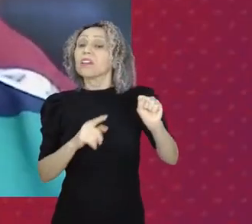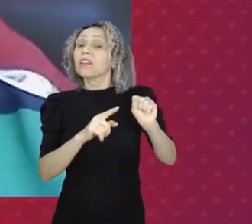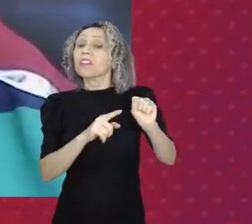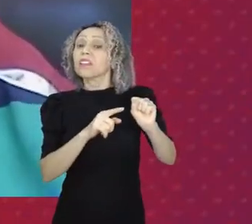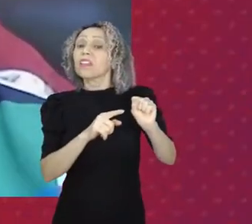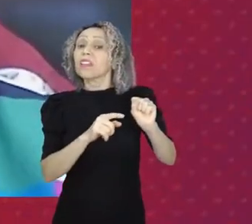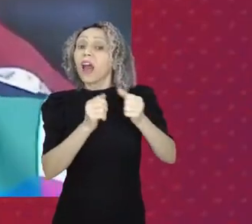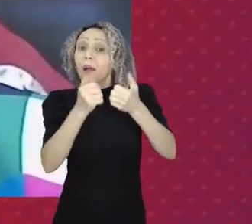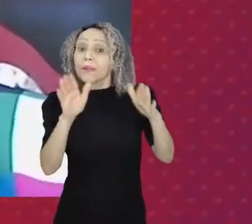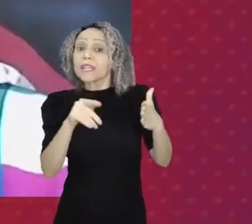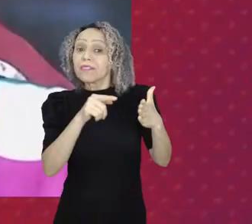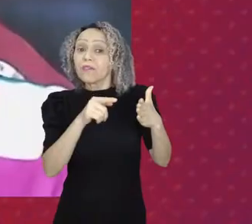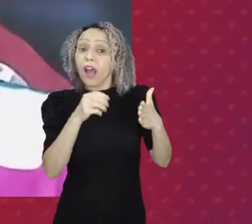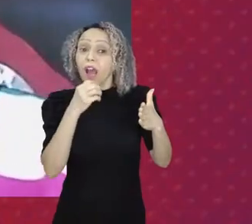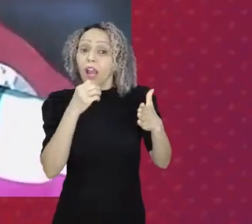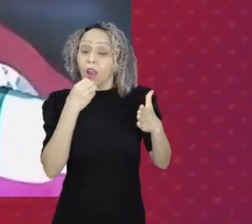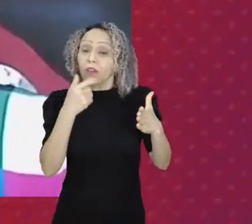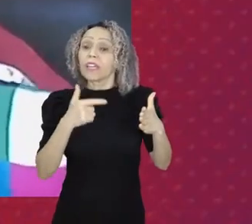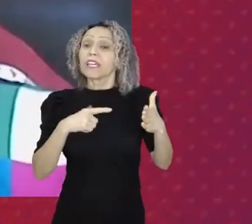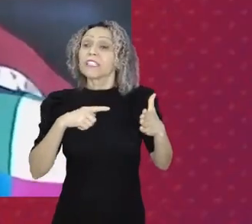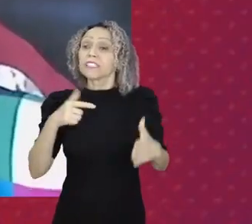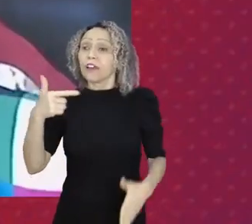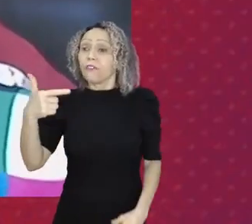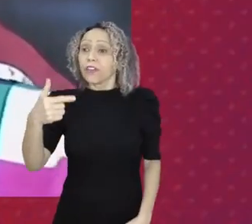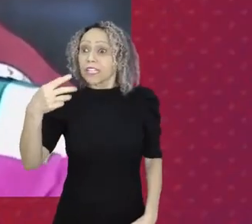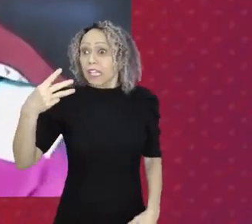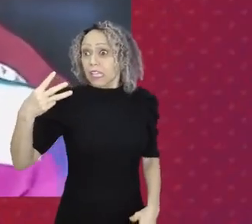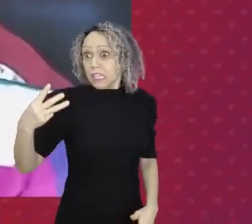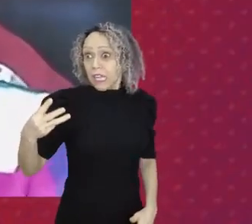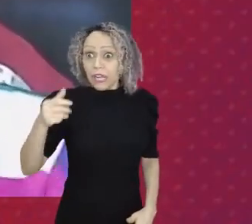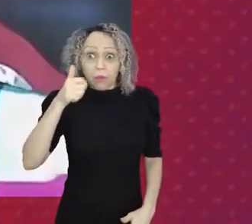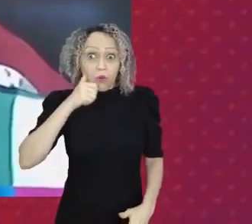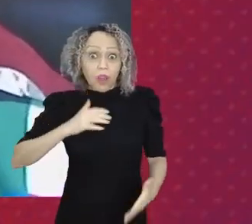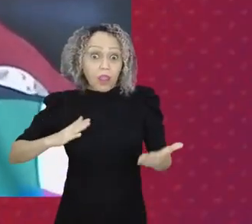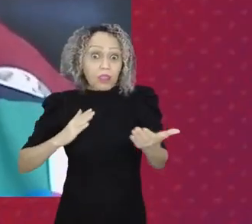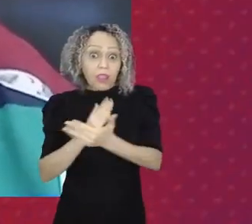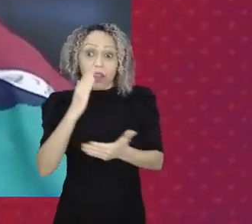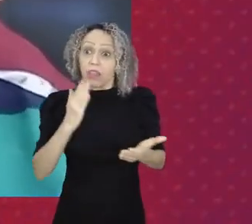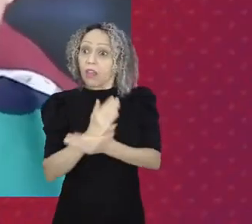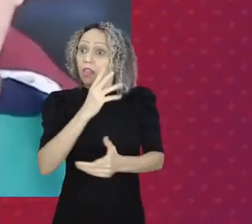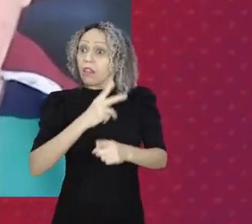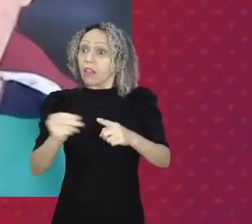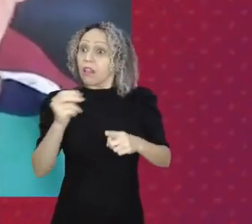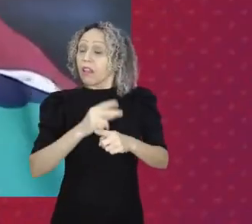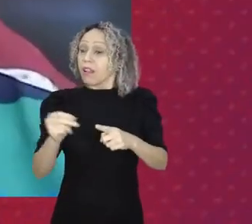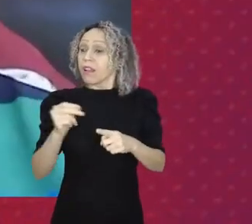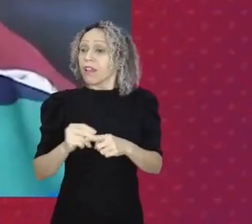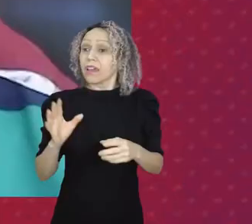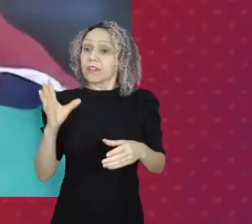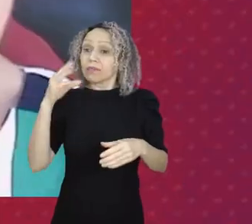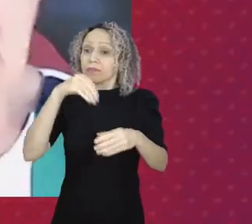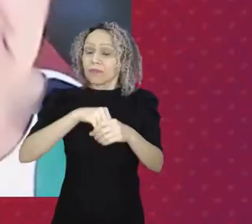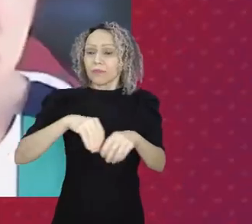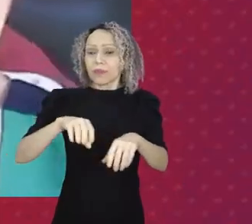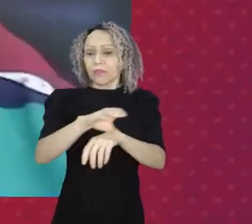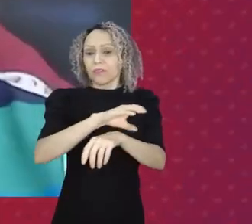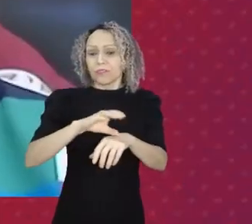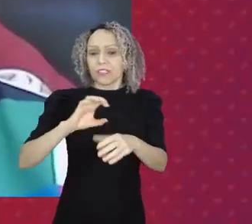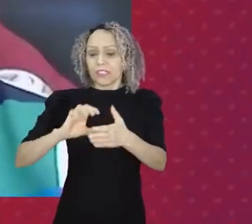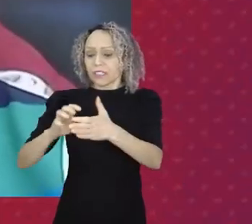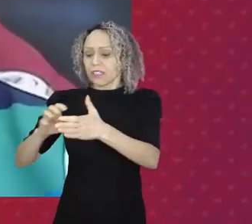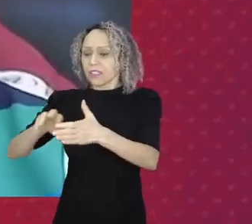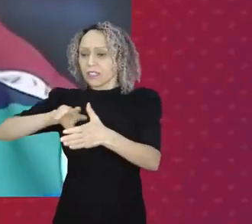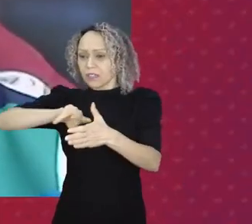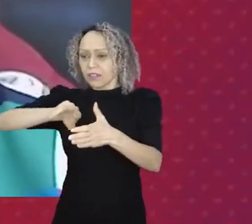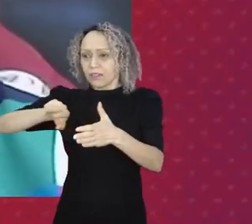Brasil. 23 mulheres se elegeram para a Constituinte de todos os partidos. E aí começa a